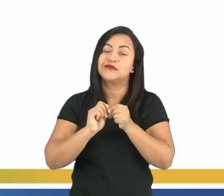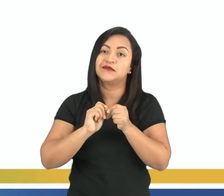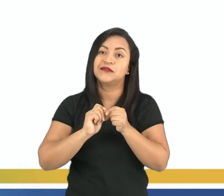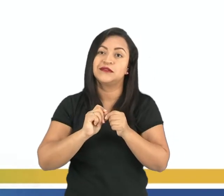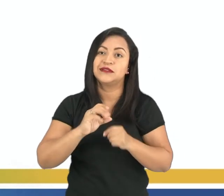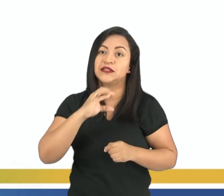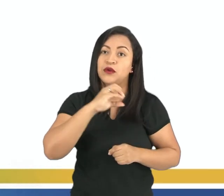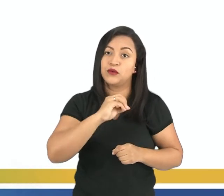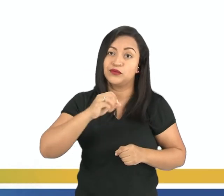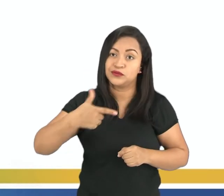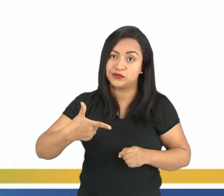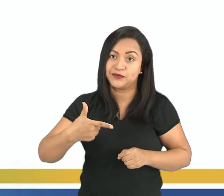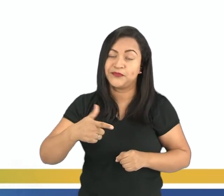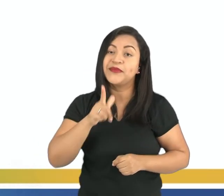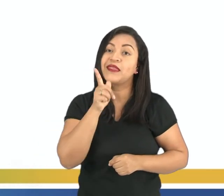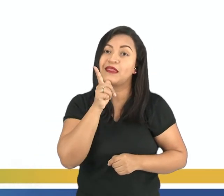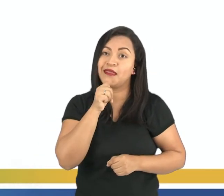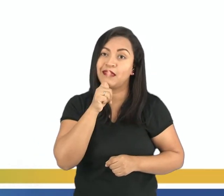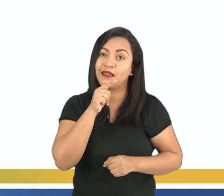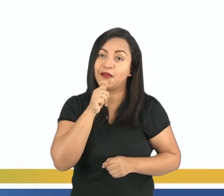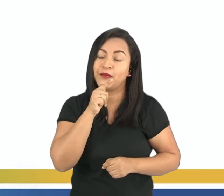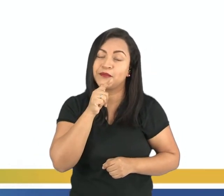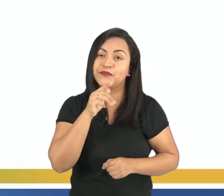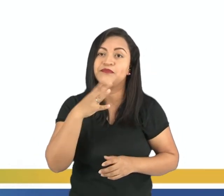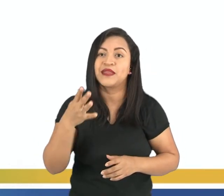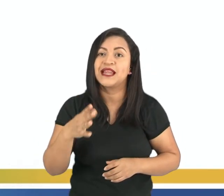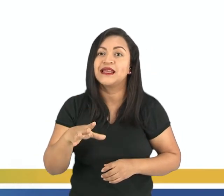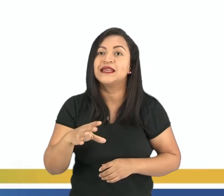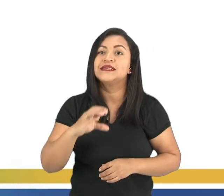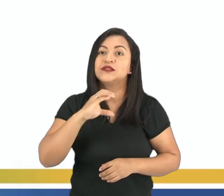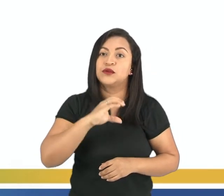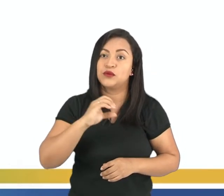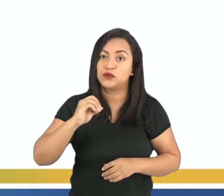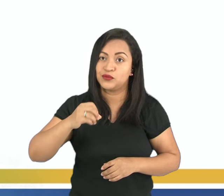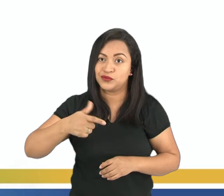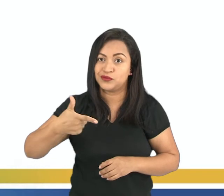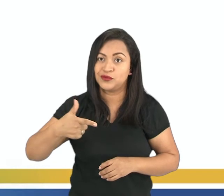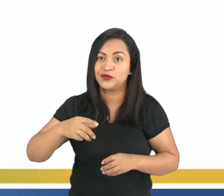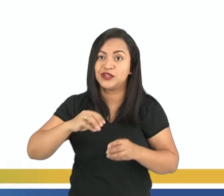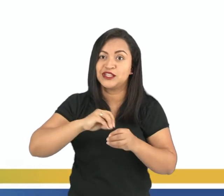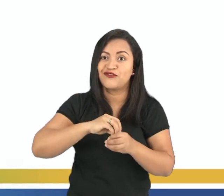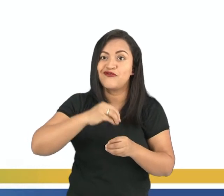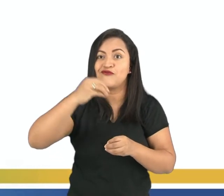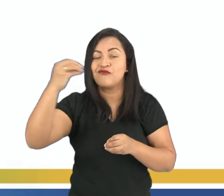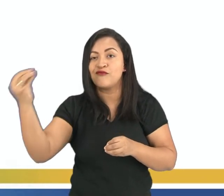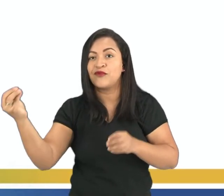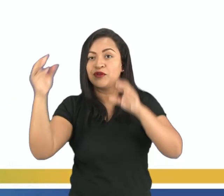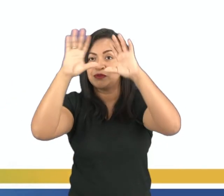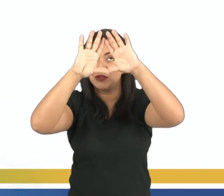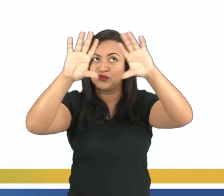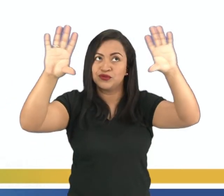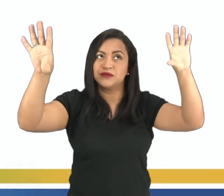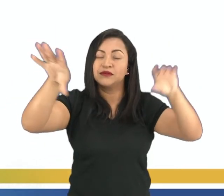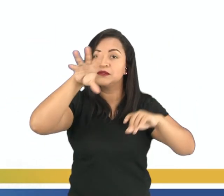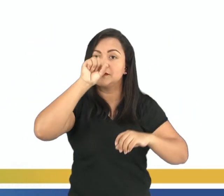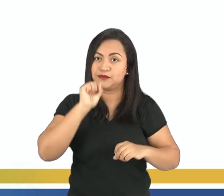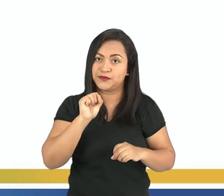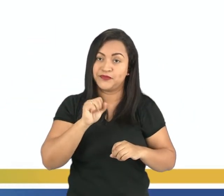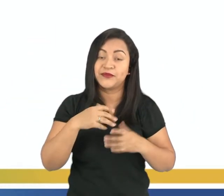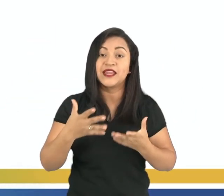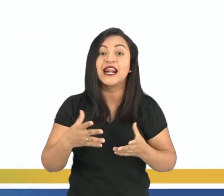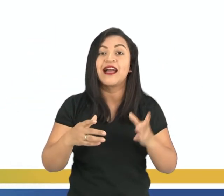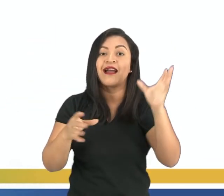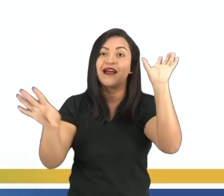água. Esse gás carbônico, ele retorna para a atmosfera, as plantas novamente fazem a captação desse